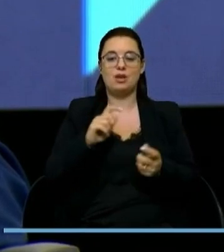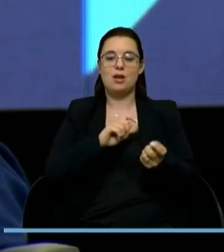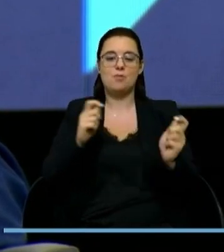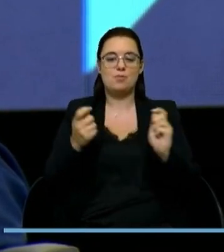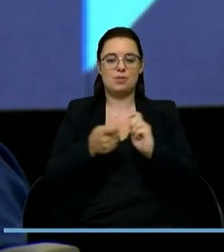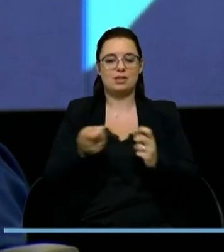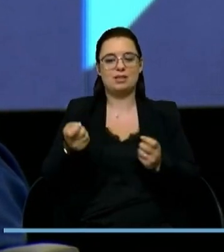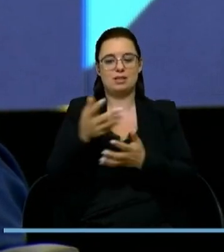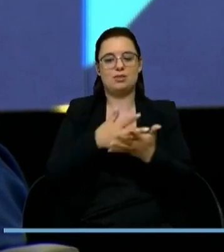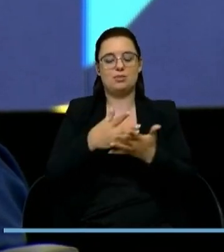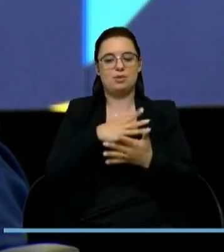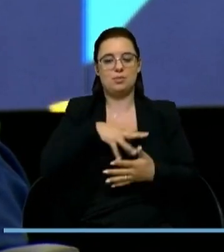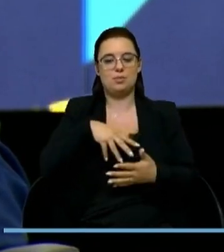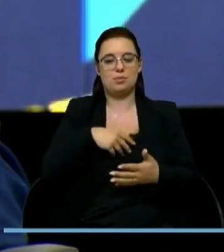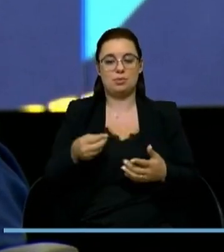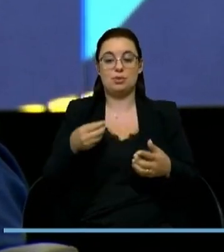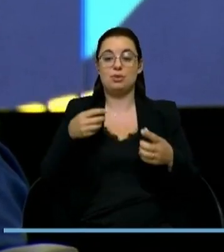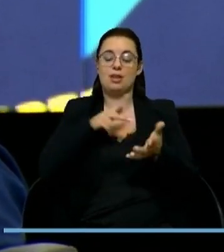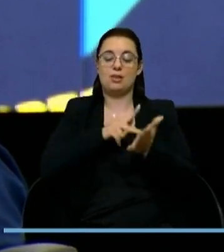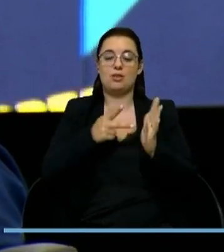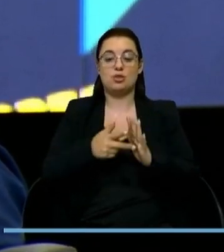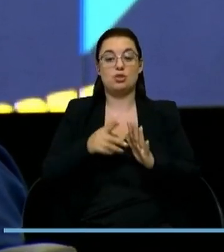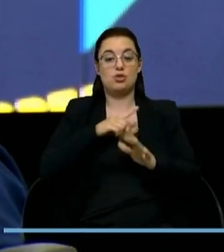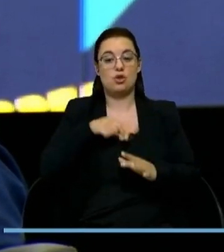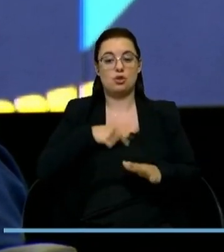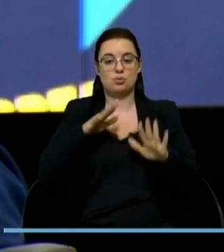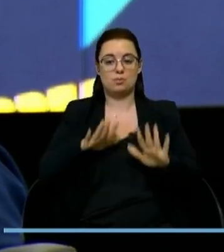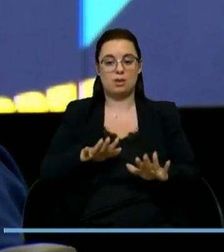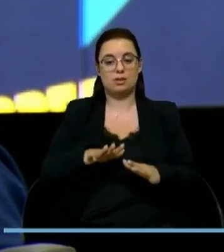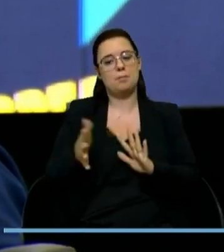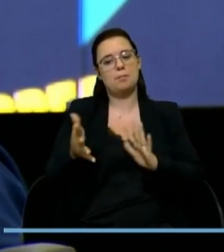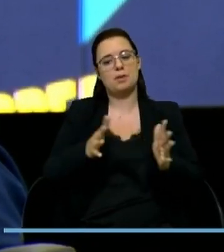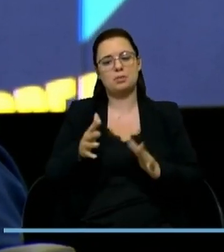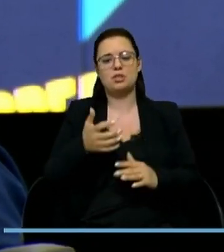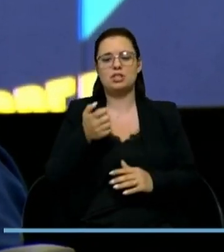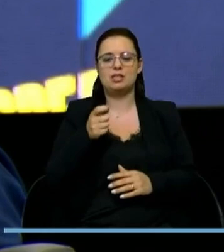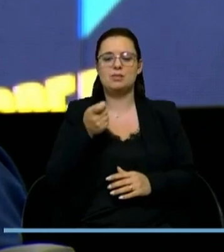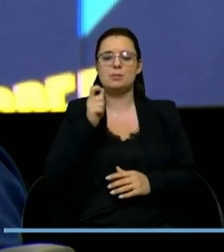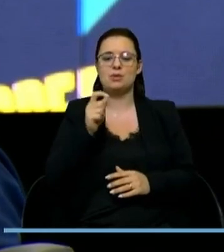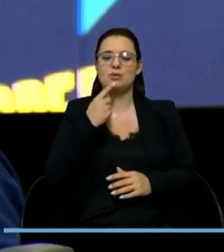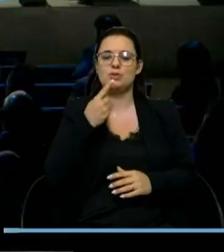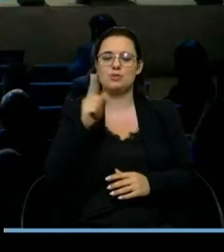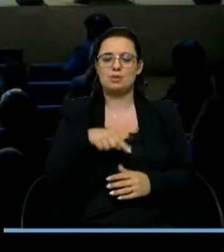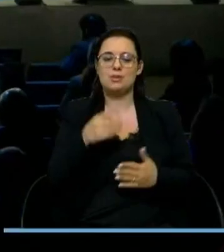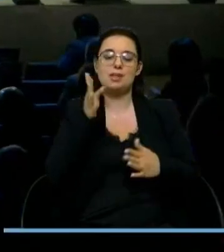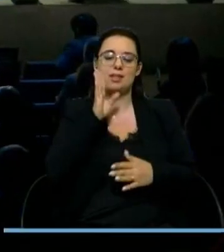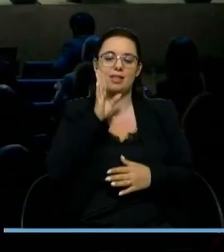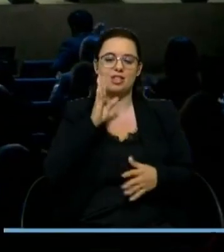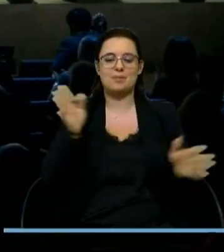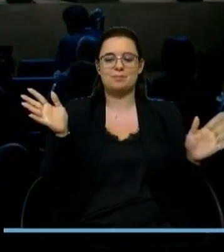na economia e no mundo tecnológico. Fazemos uma breve pausa, regressamos daqui a cerca de 15 minutos. Até já!